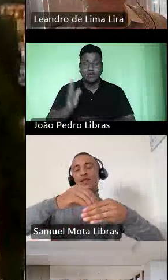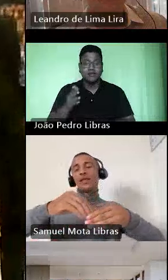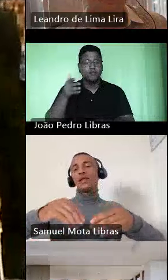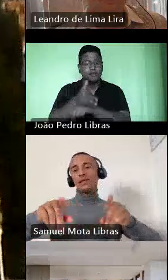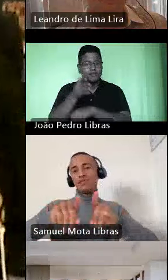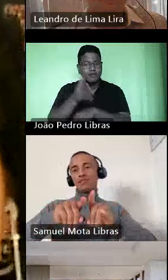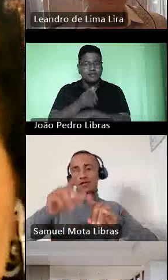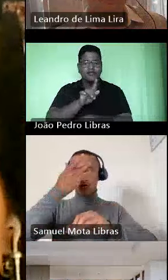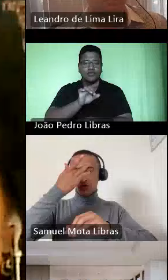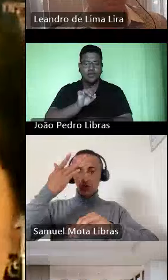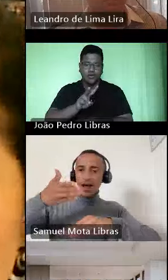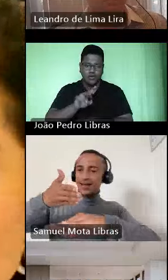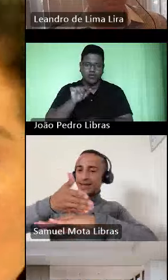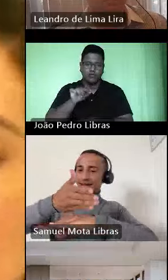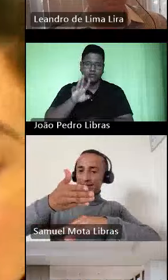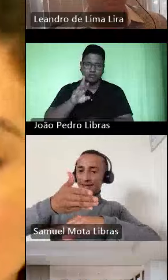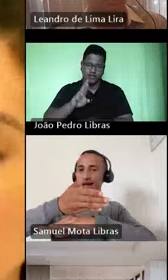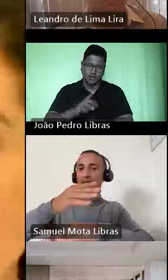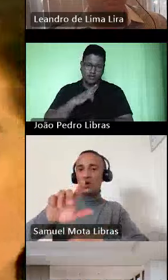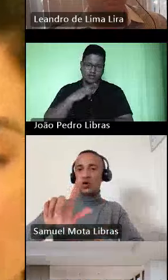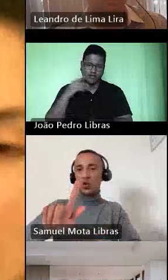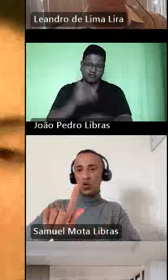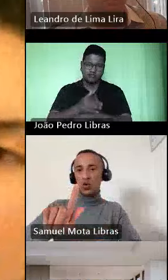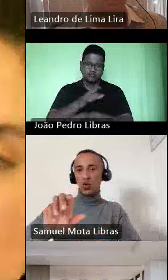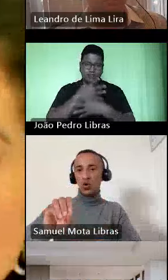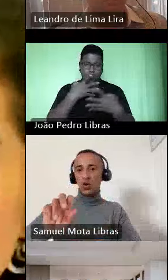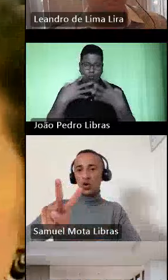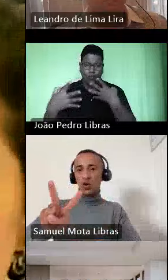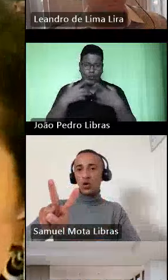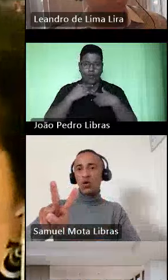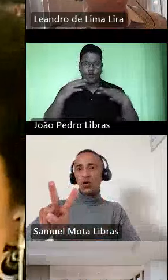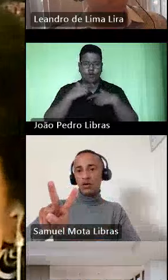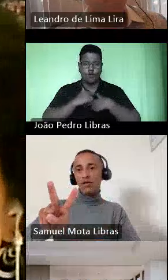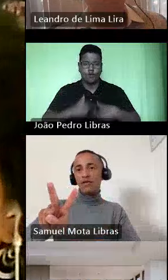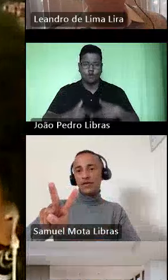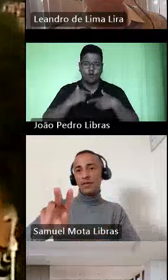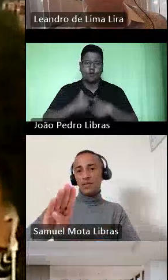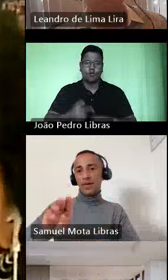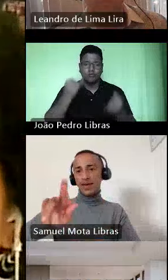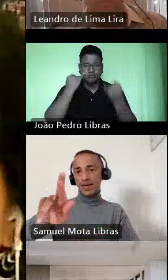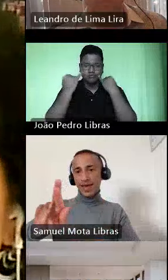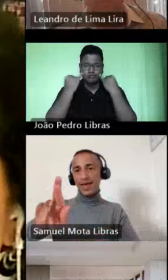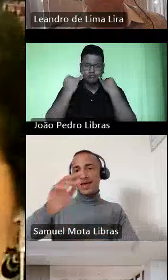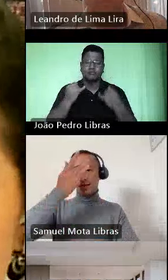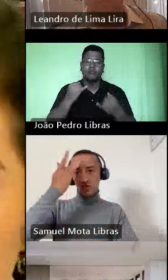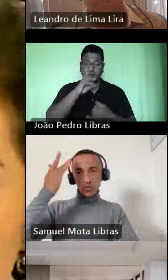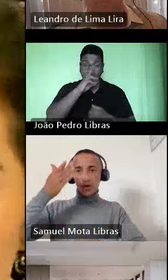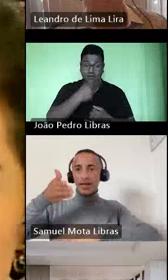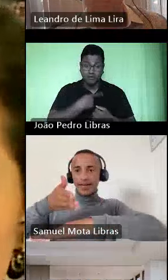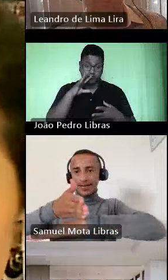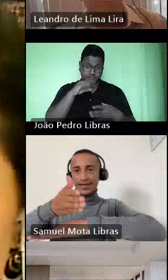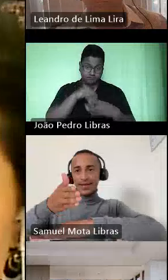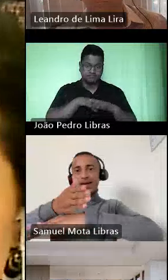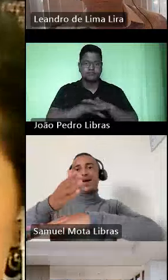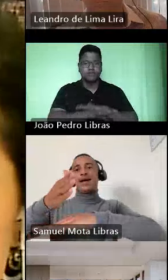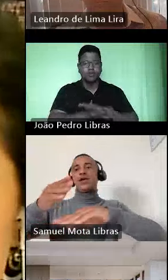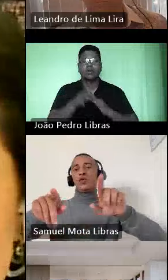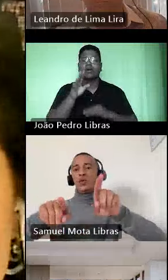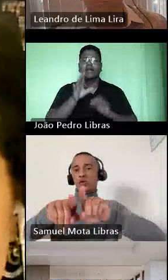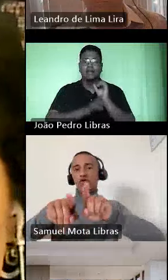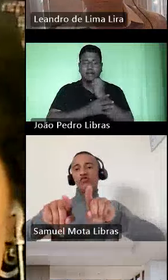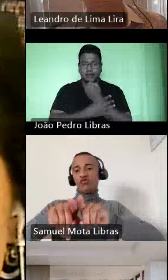então a questão da integridade dos dados tá resguardada e de tudo isso né então esse daí também é um outro ponto